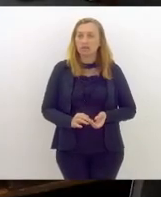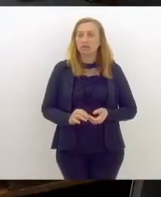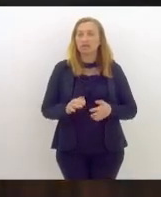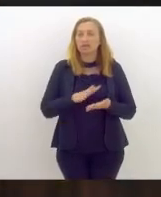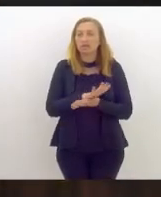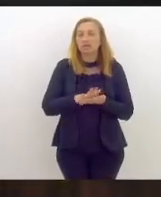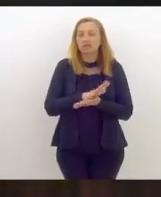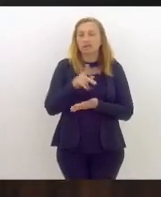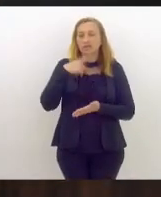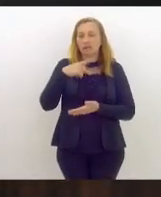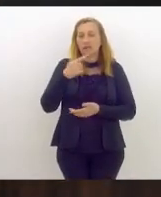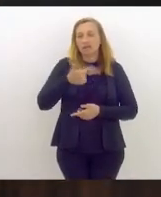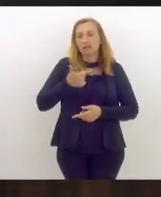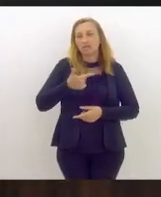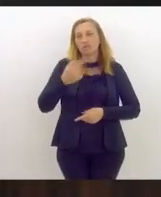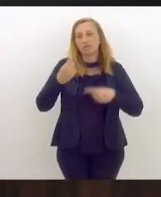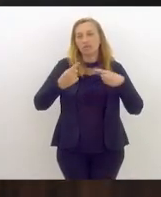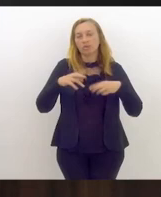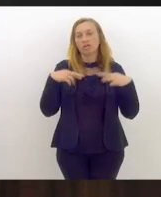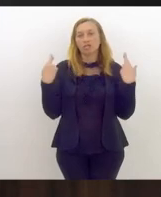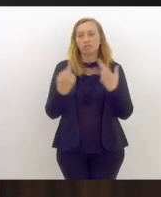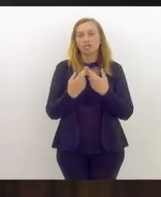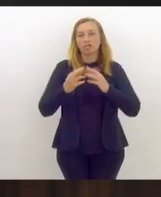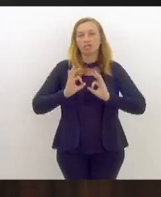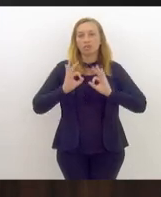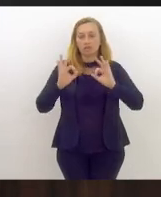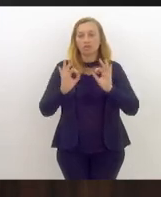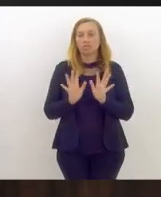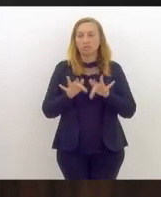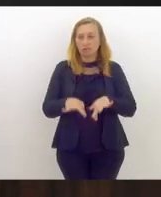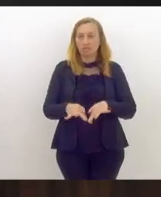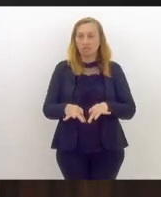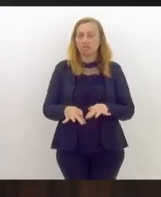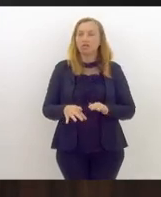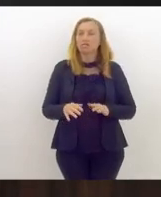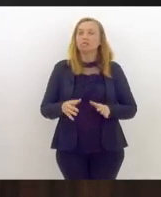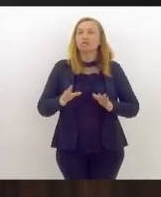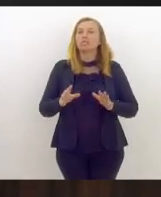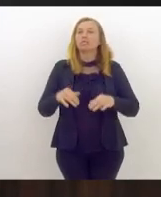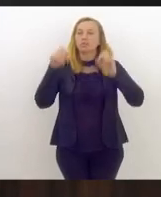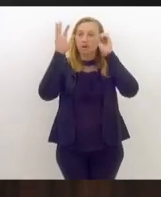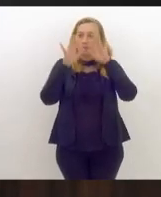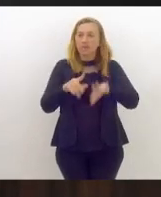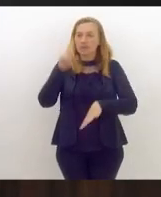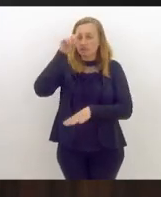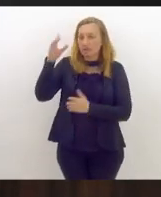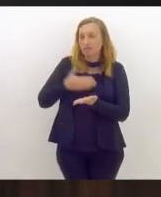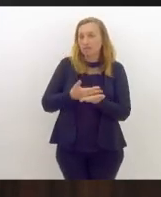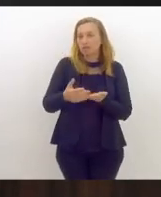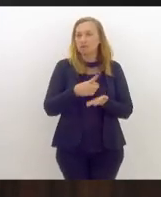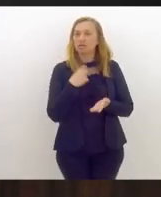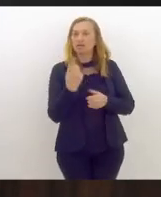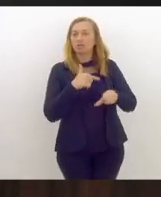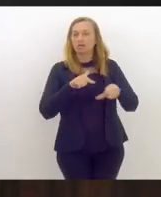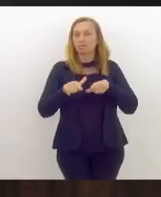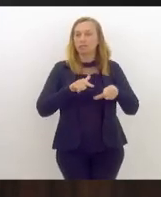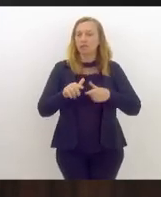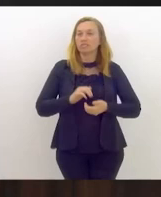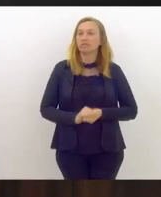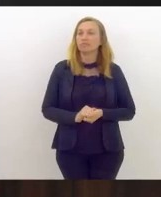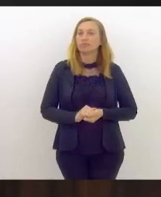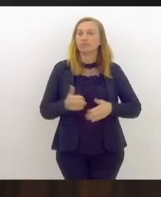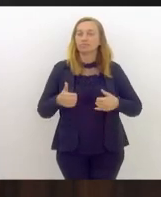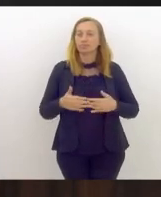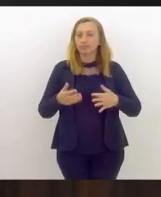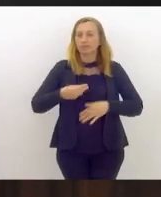a tratar na segunda sessão extraordinária, a mesma está encerrada. Havendo número legal sobre a proteção de Deus, iniciamos os nossos trabalhos. Está